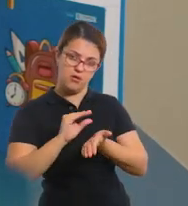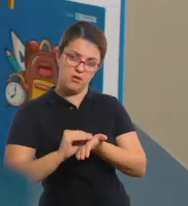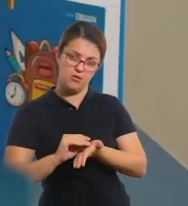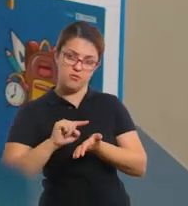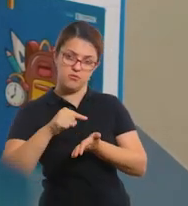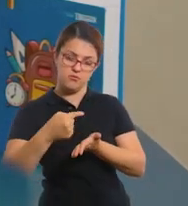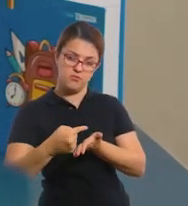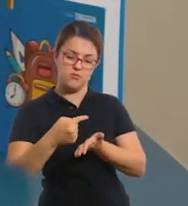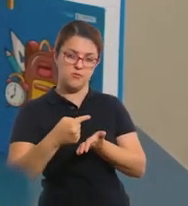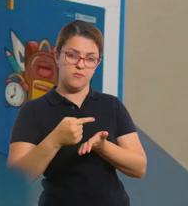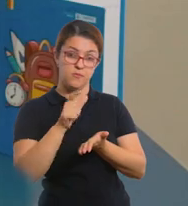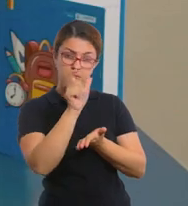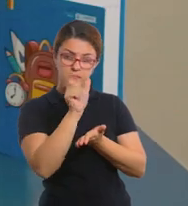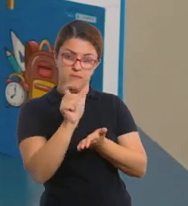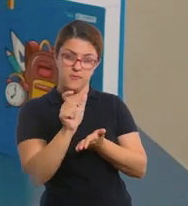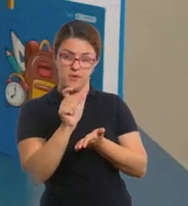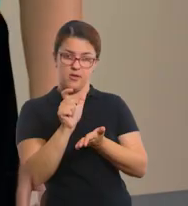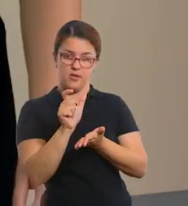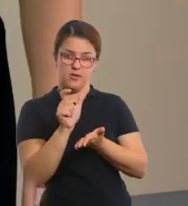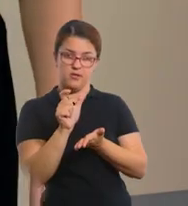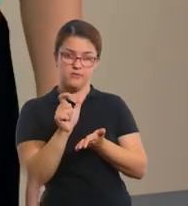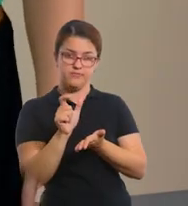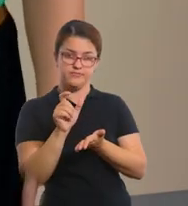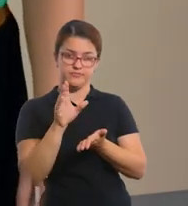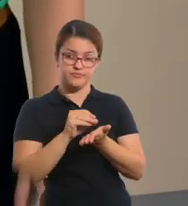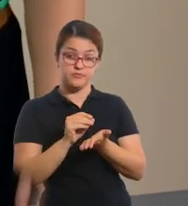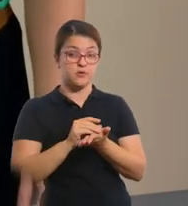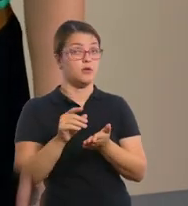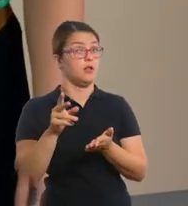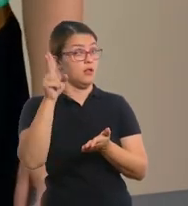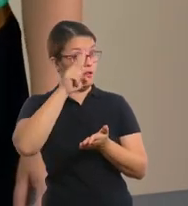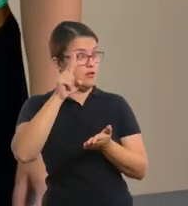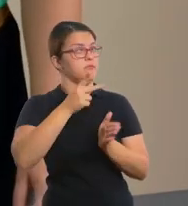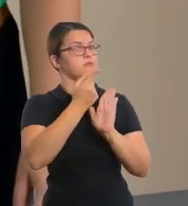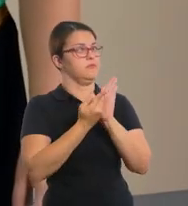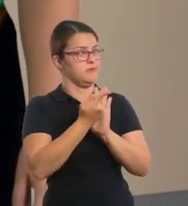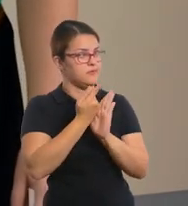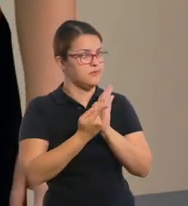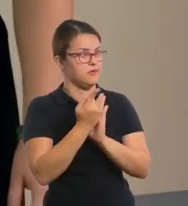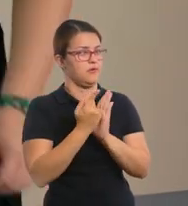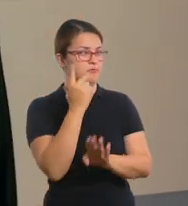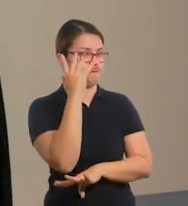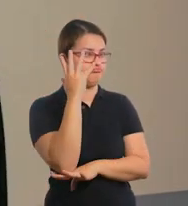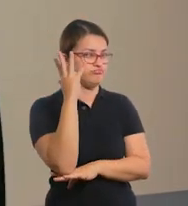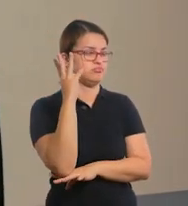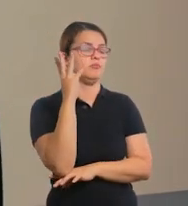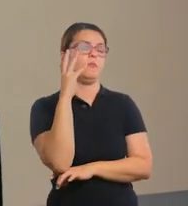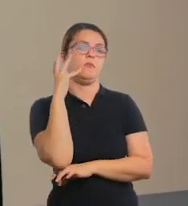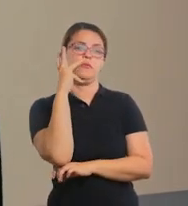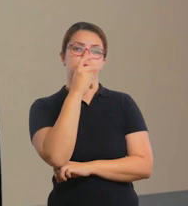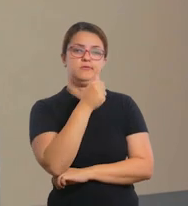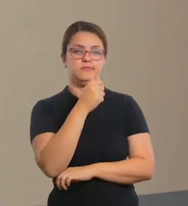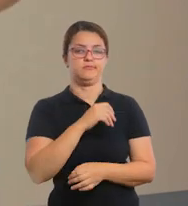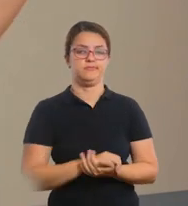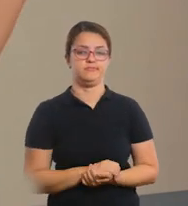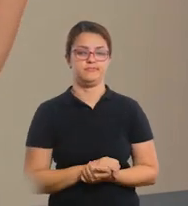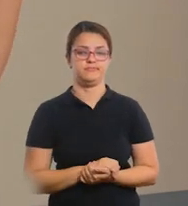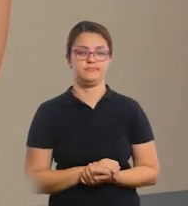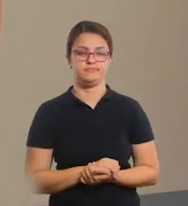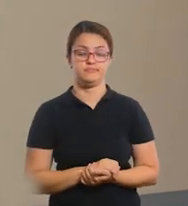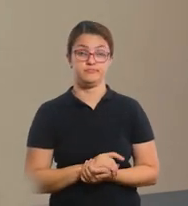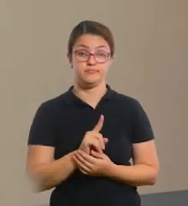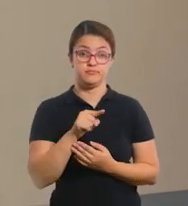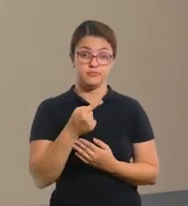essas palavrinhas soltas aqui não esqueça de desenhar a árvore para ficar bem bonita a sua atividade após vocês